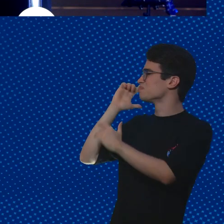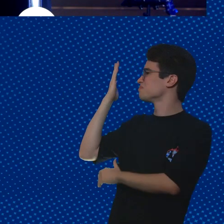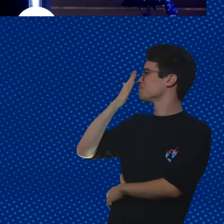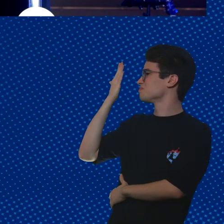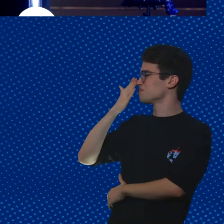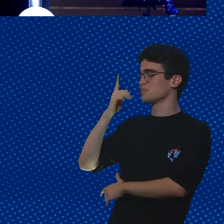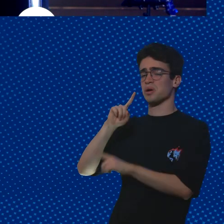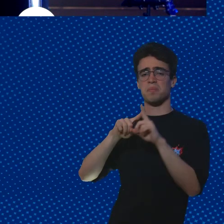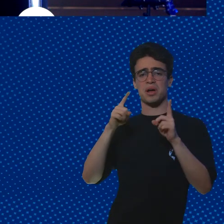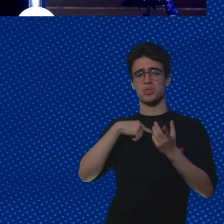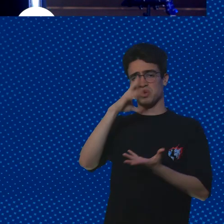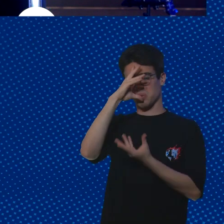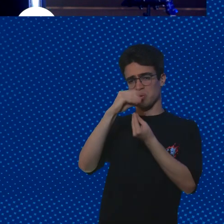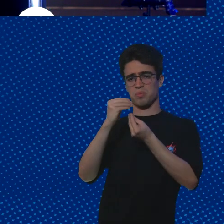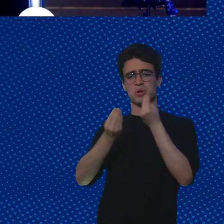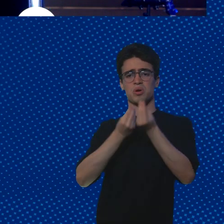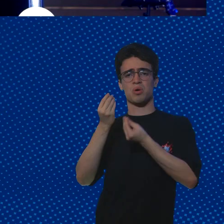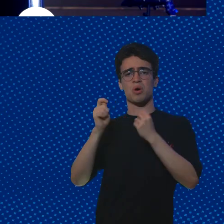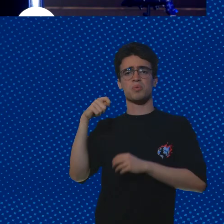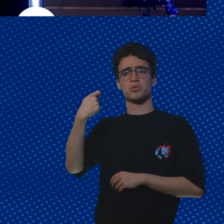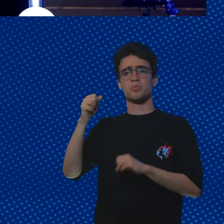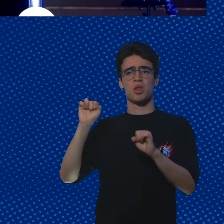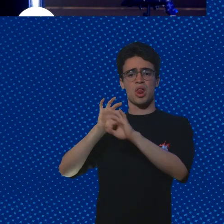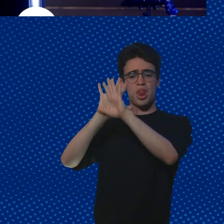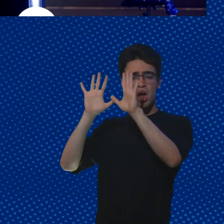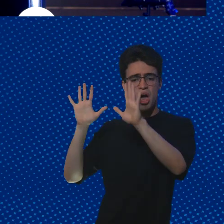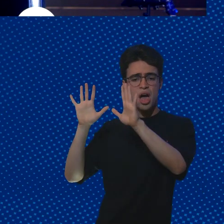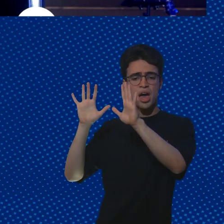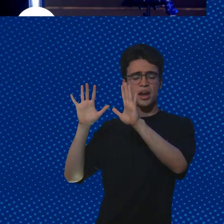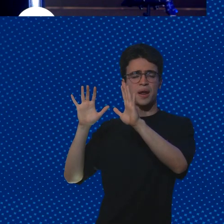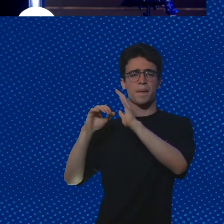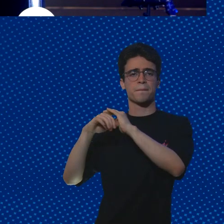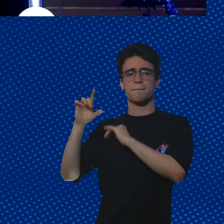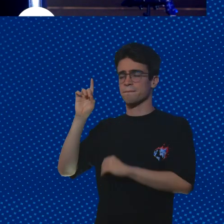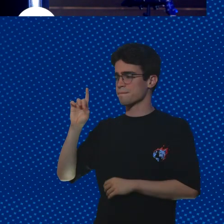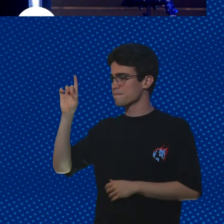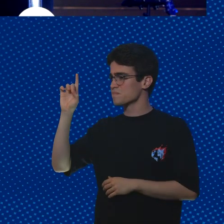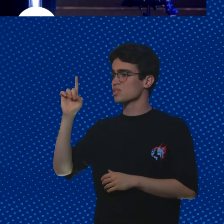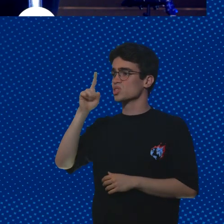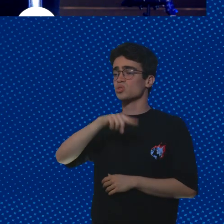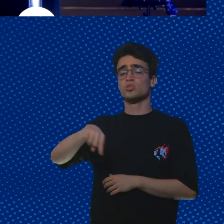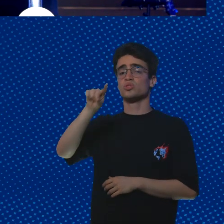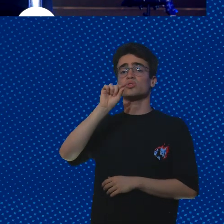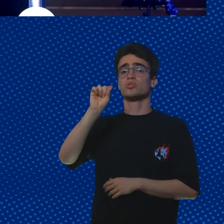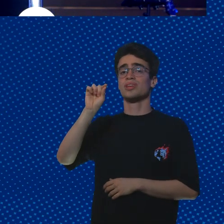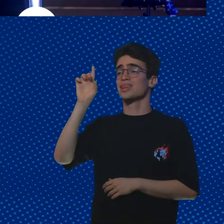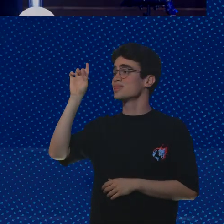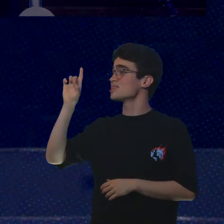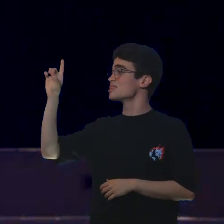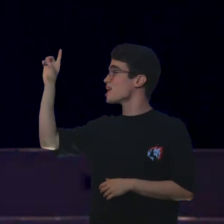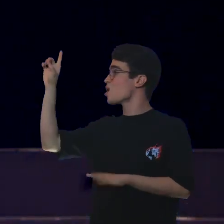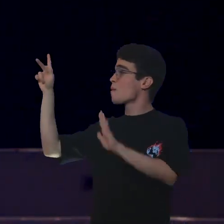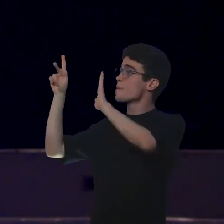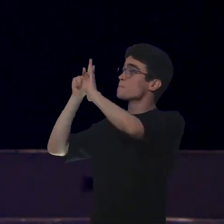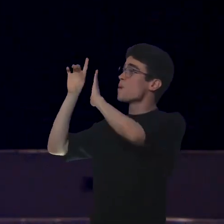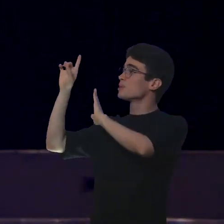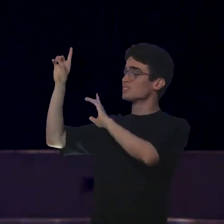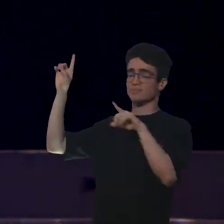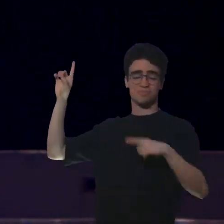esta mensagem a respeito da glória, não entendendo a mensagem a respeito da glória de Deus, que é a imagem de Deus. E